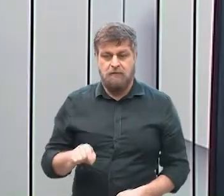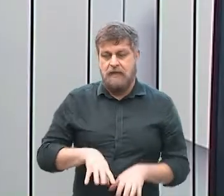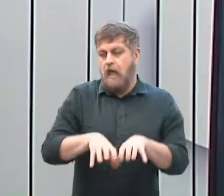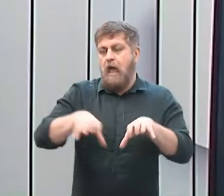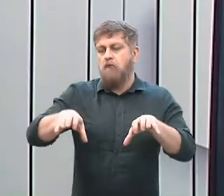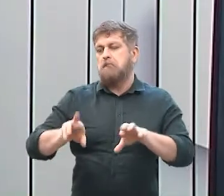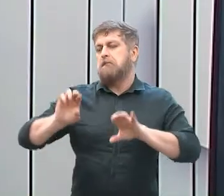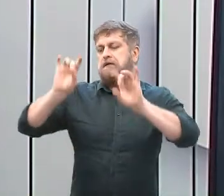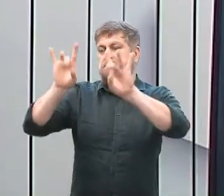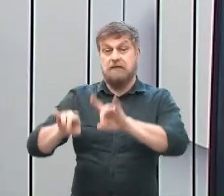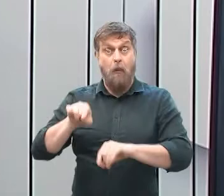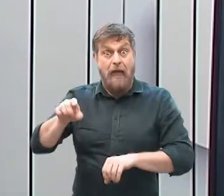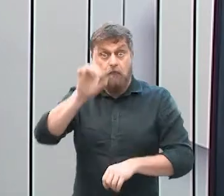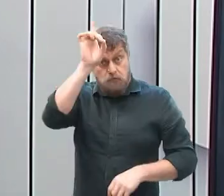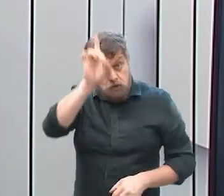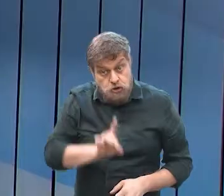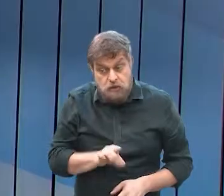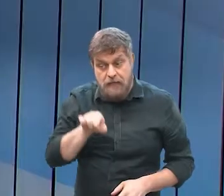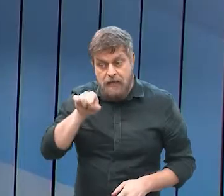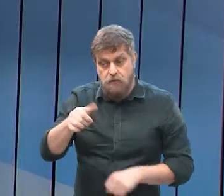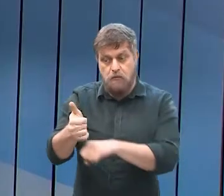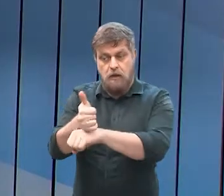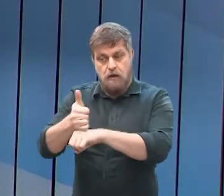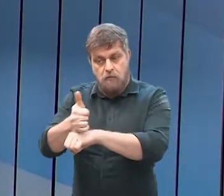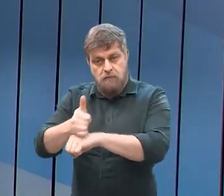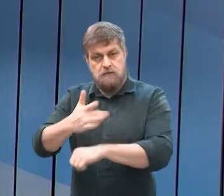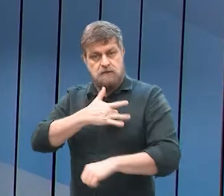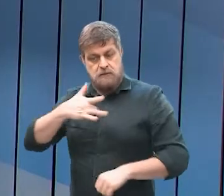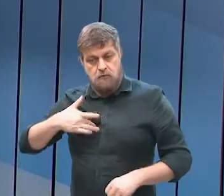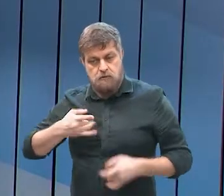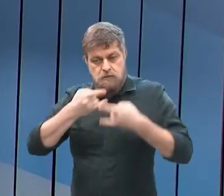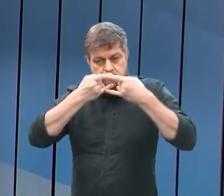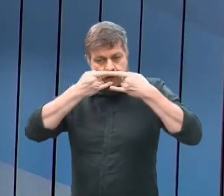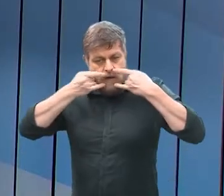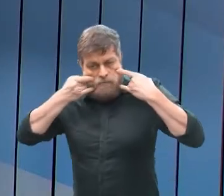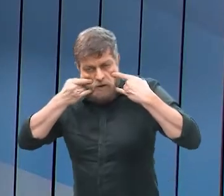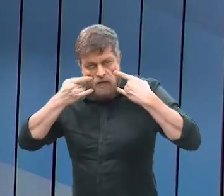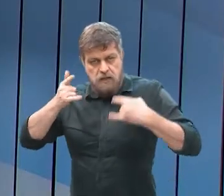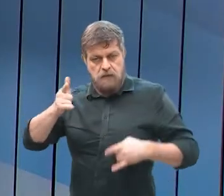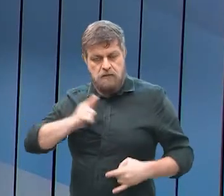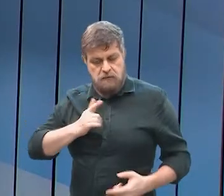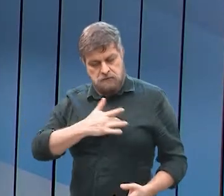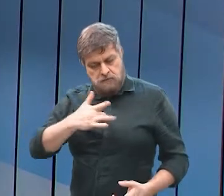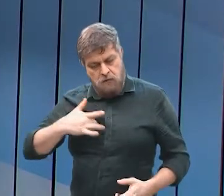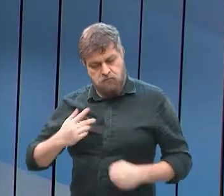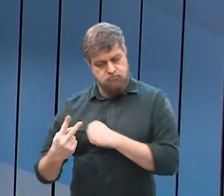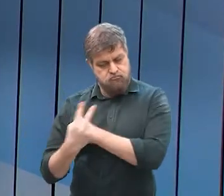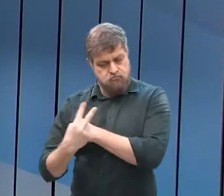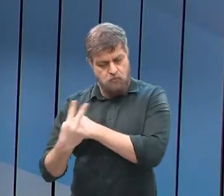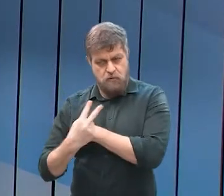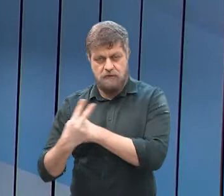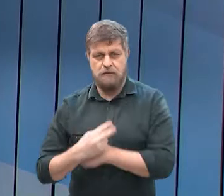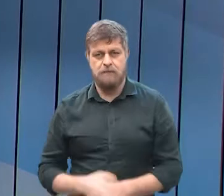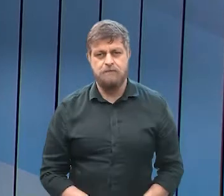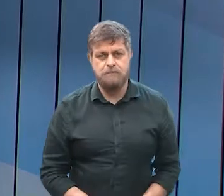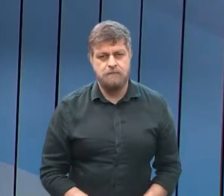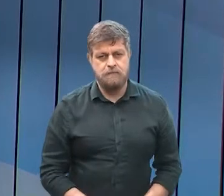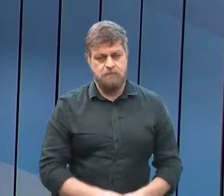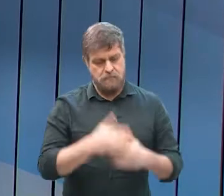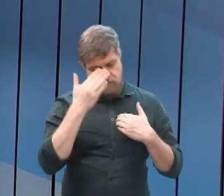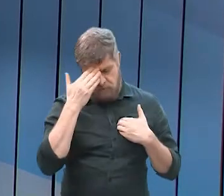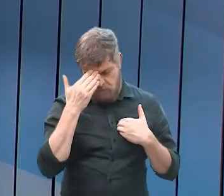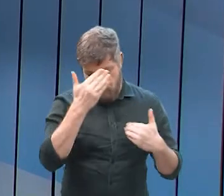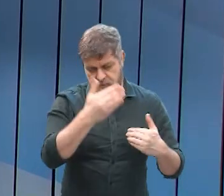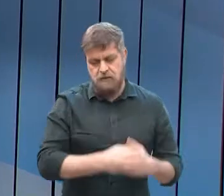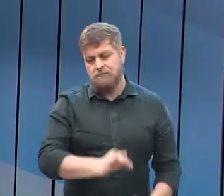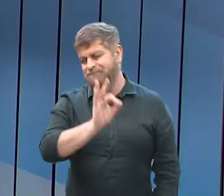privilégio, mas é um direito que o senhor deu a esses profissionais na garantia da saúde, né? Muito obrigado pela fala,